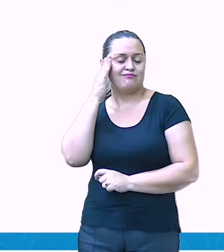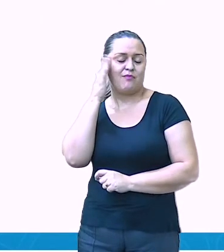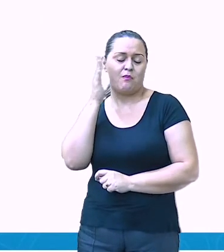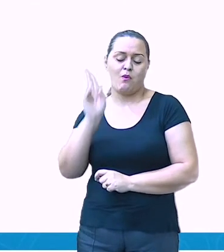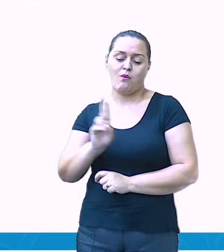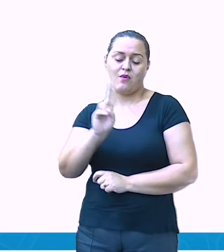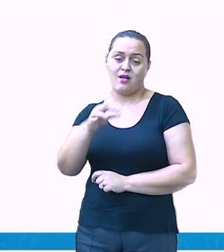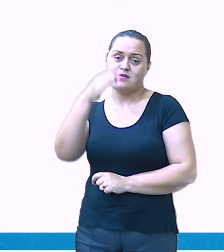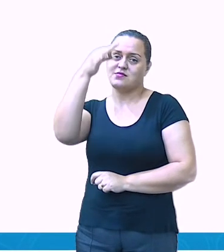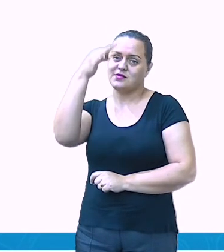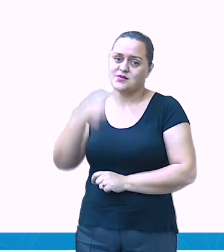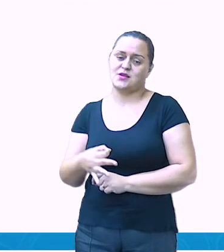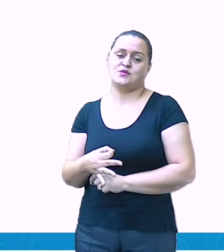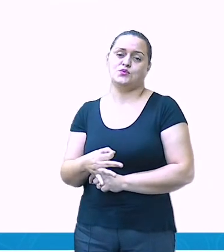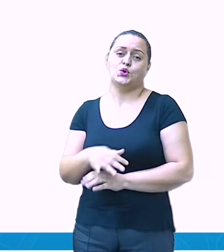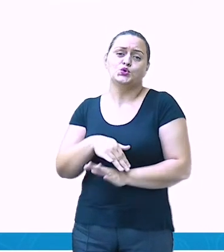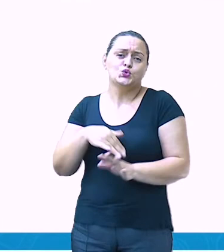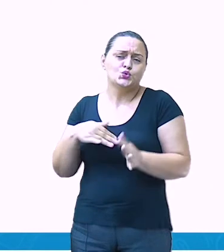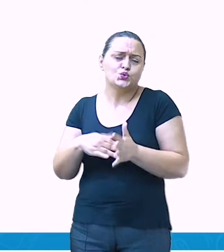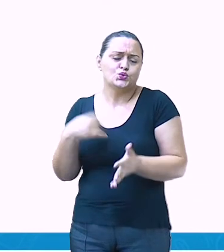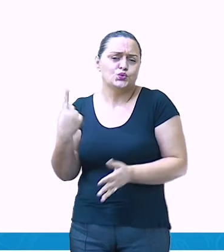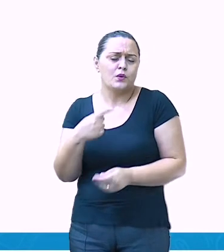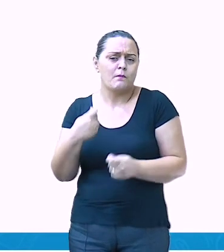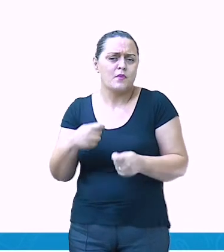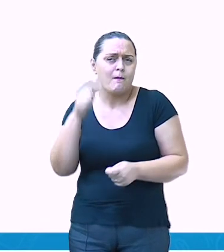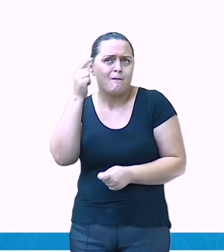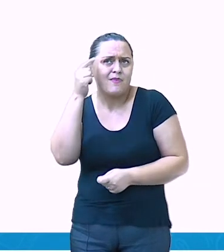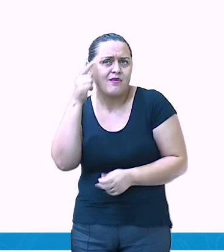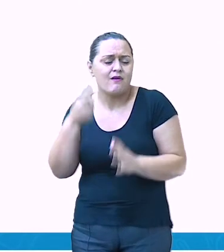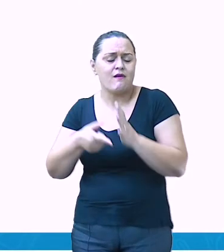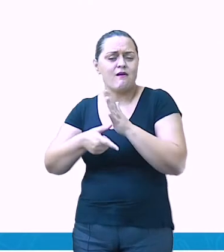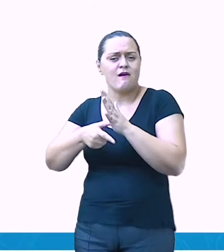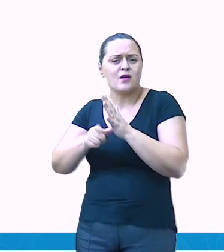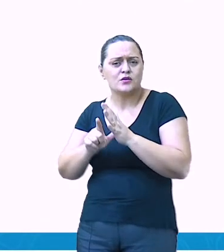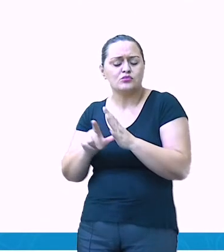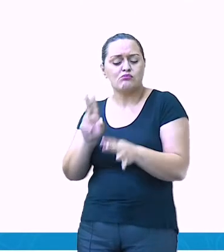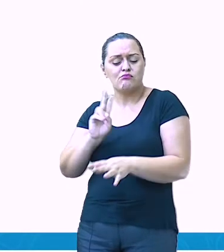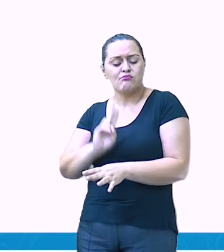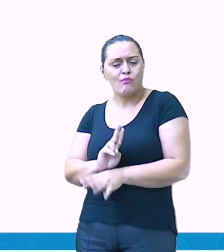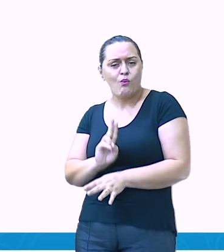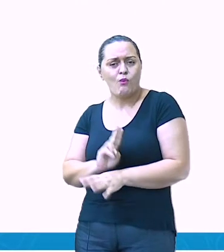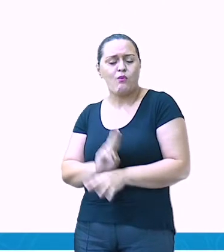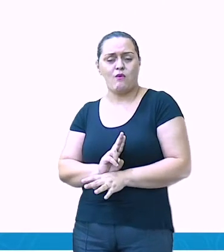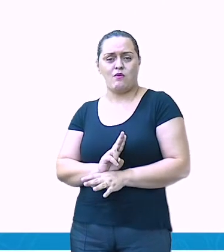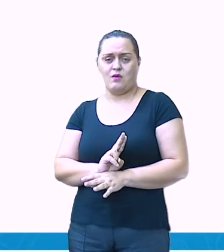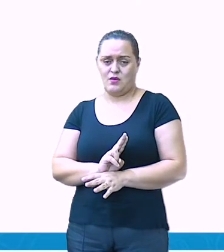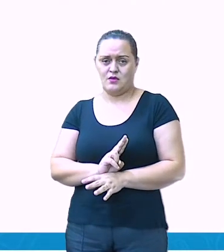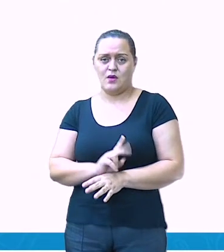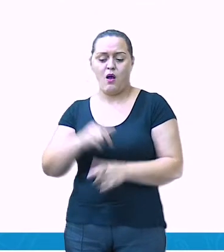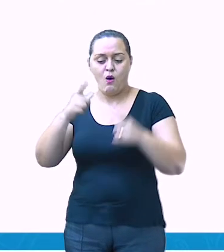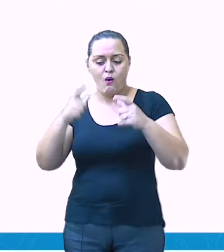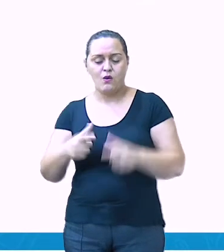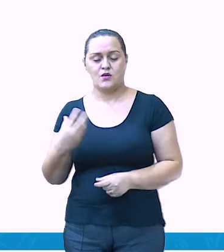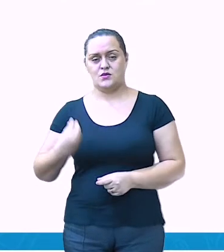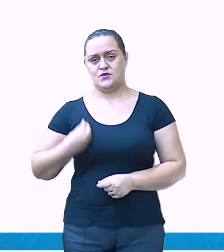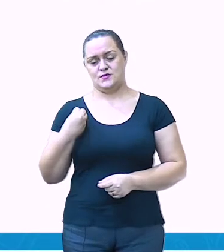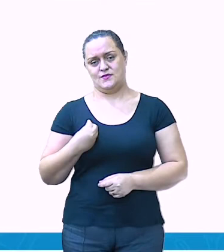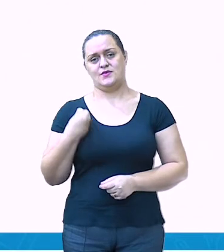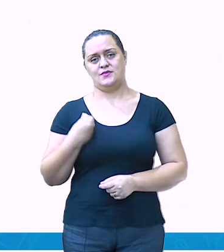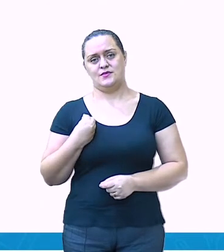Tudo isso precisa ser pensado. Uma outra coisa que a gente tem que pensar muito, a